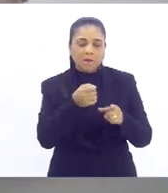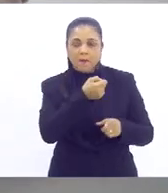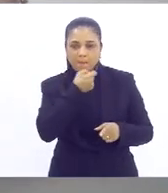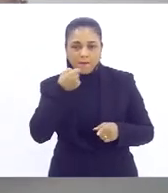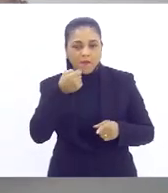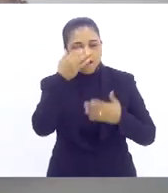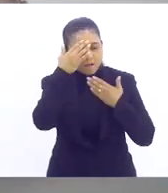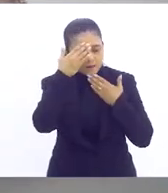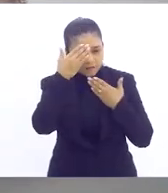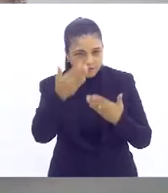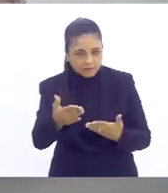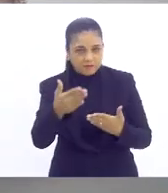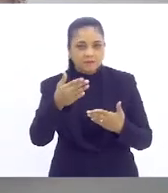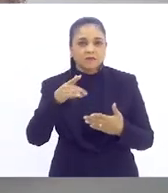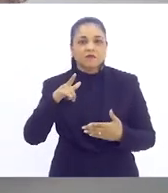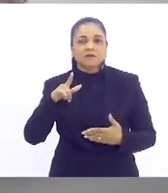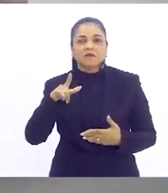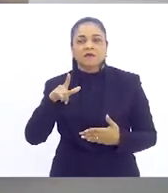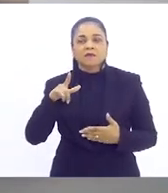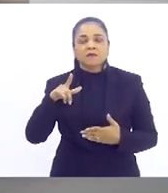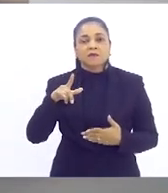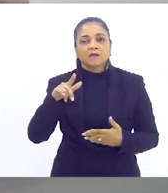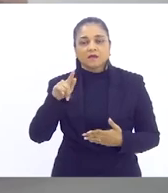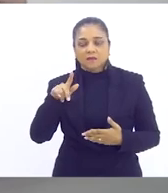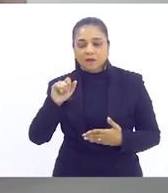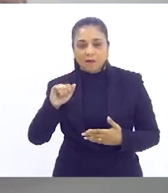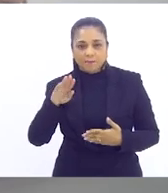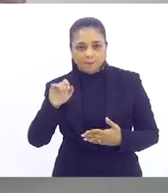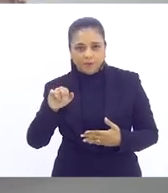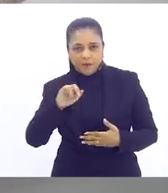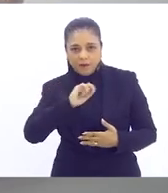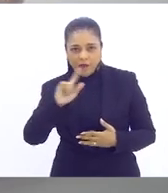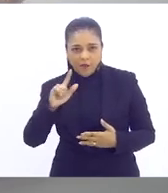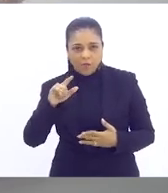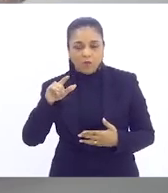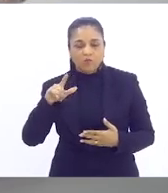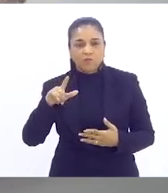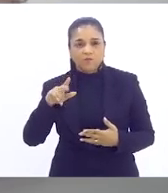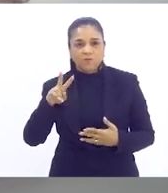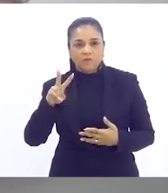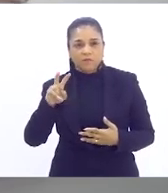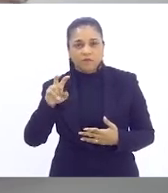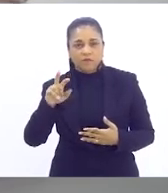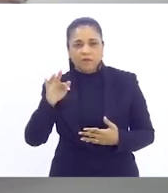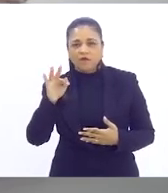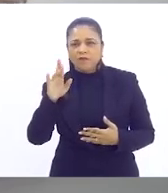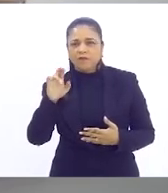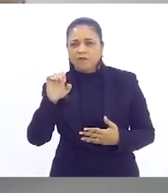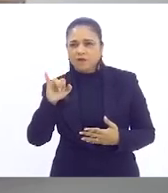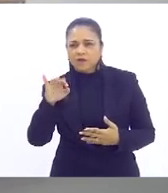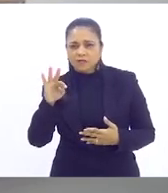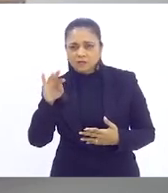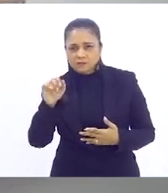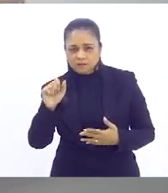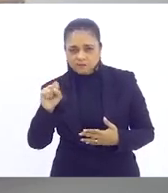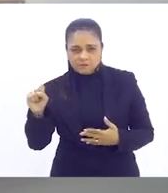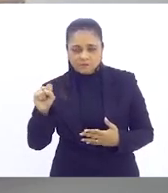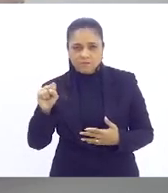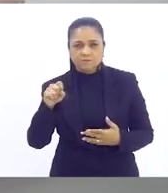do Dr Gabriel lamonier de Freitas do eu não consigo entender